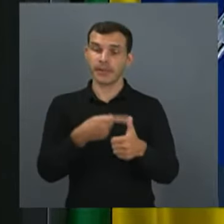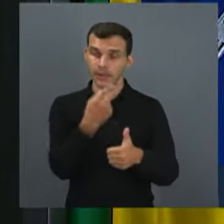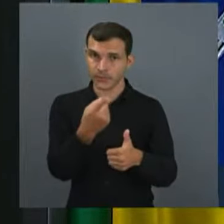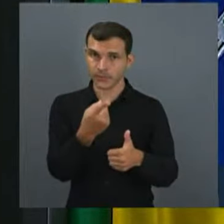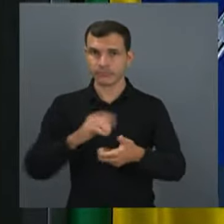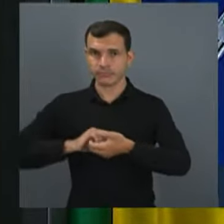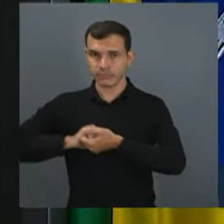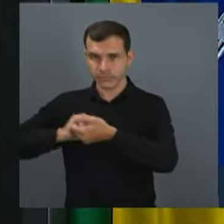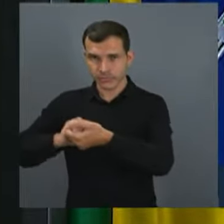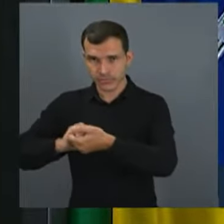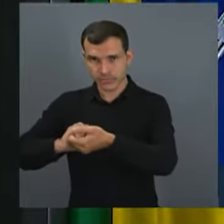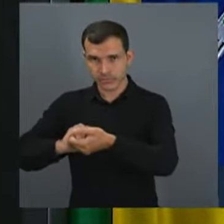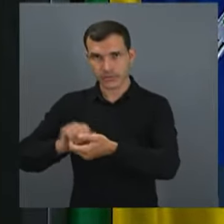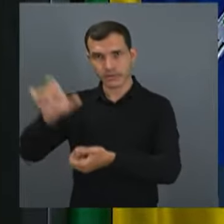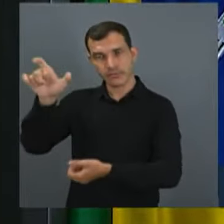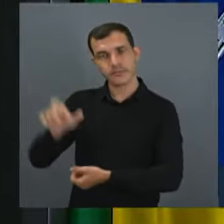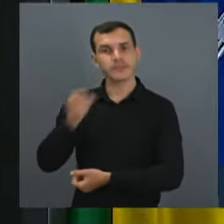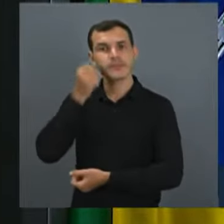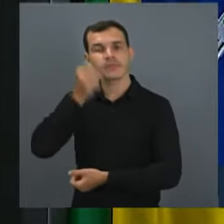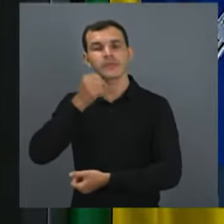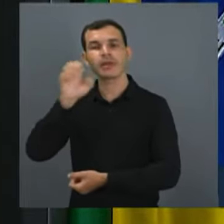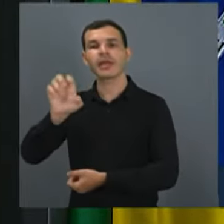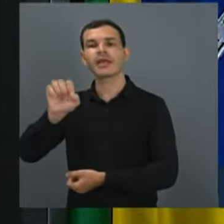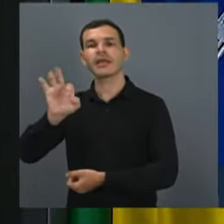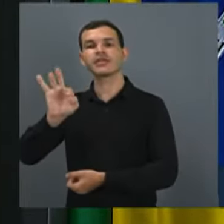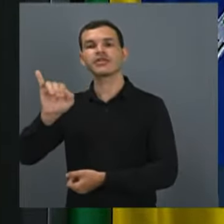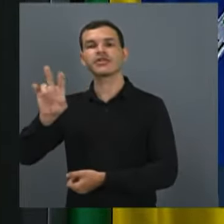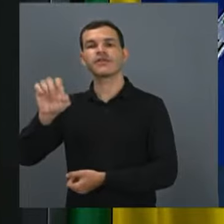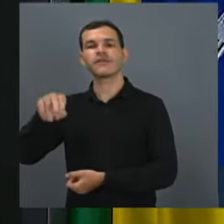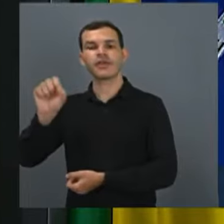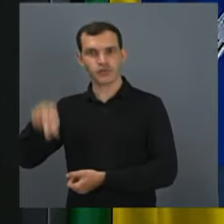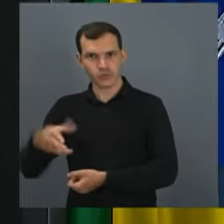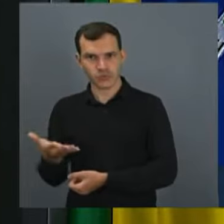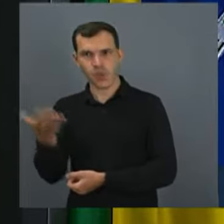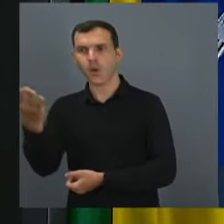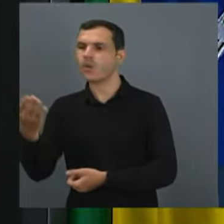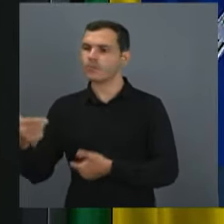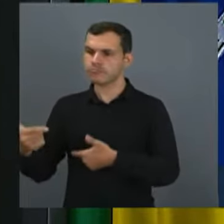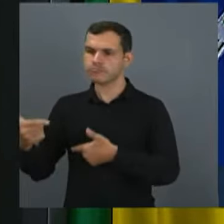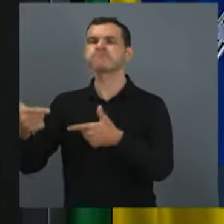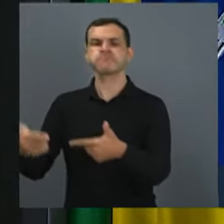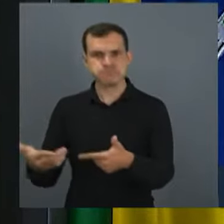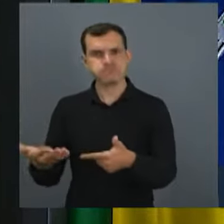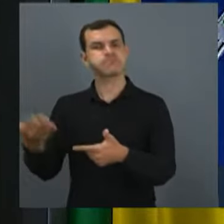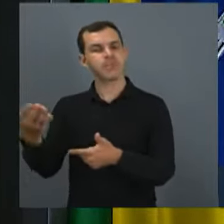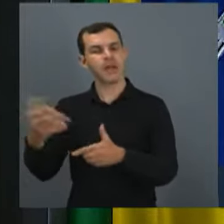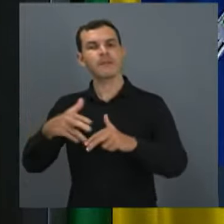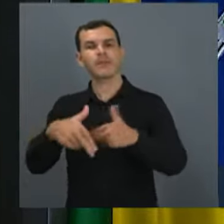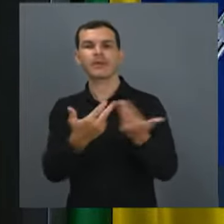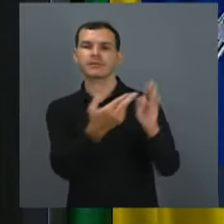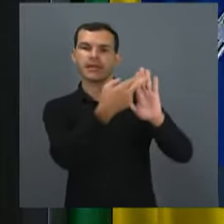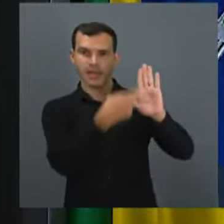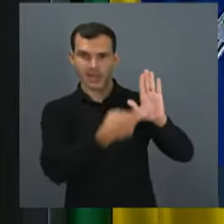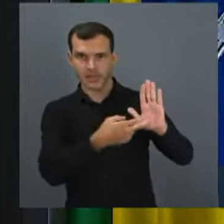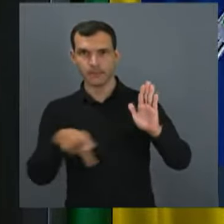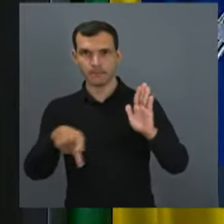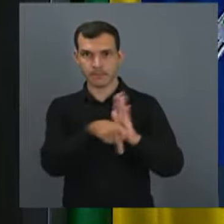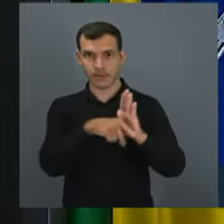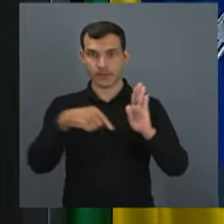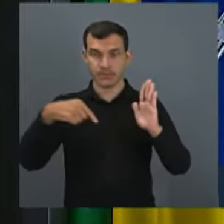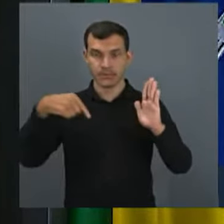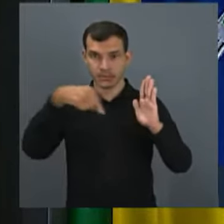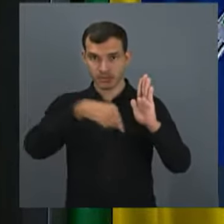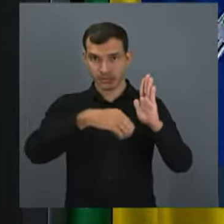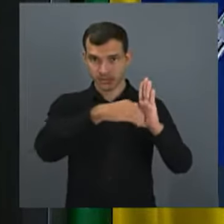cumprimentar o senador Stephenson Valentim pela iniciativa. Por uma questão regimental, ele entrou